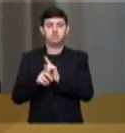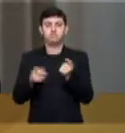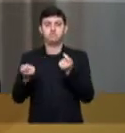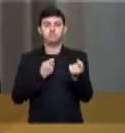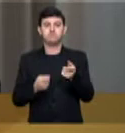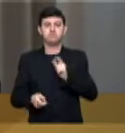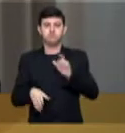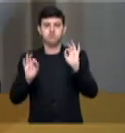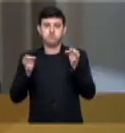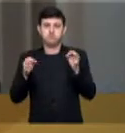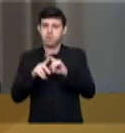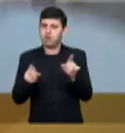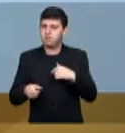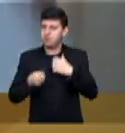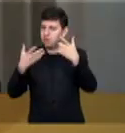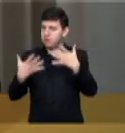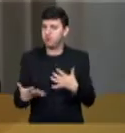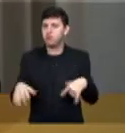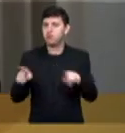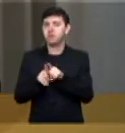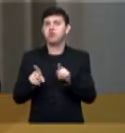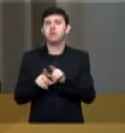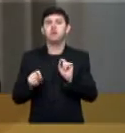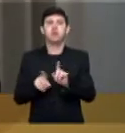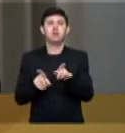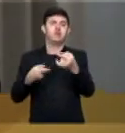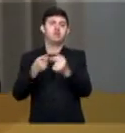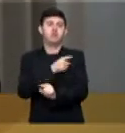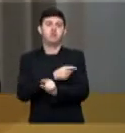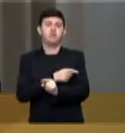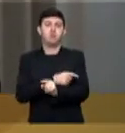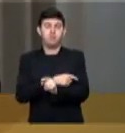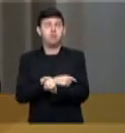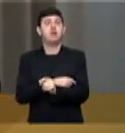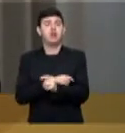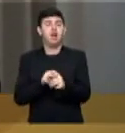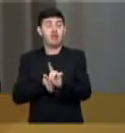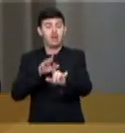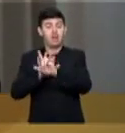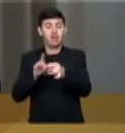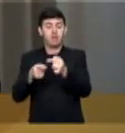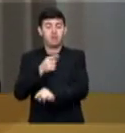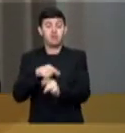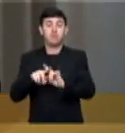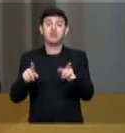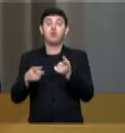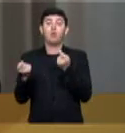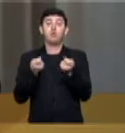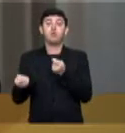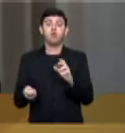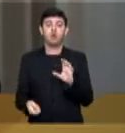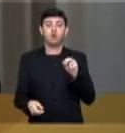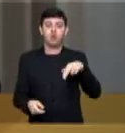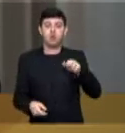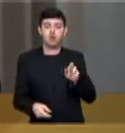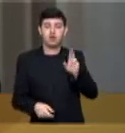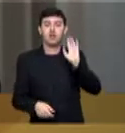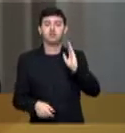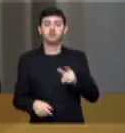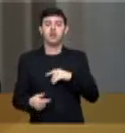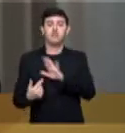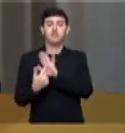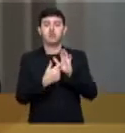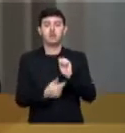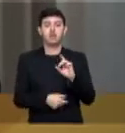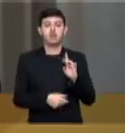que a questão da desproporcionalidade e o controle do CONAR já foi declarado na DO 22 pela